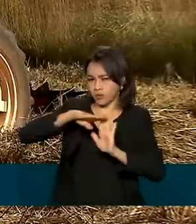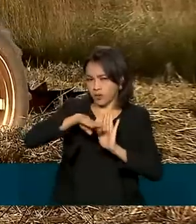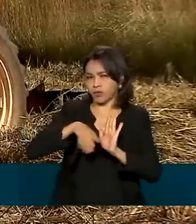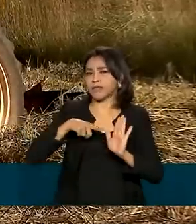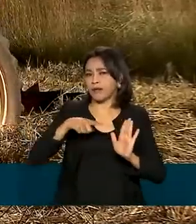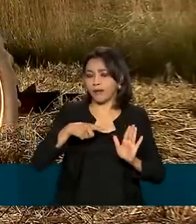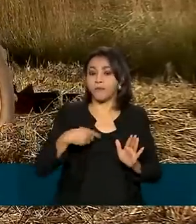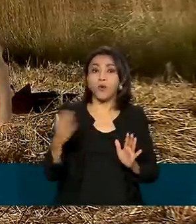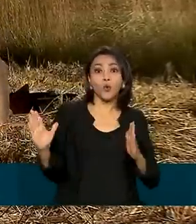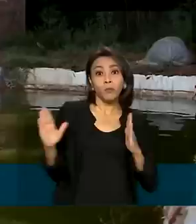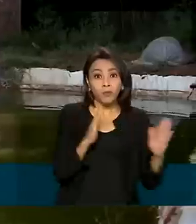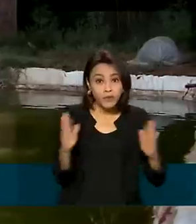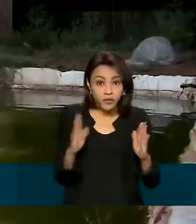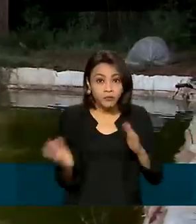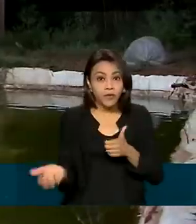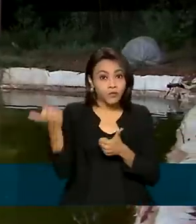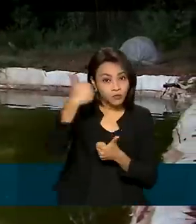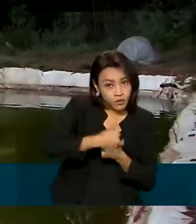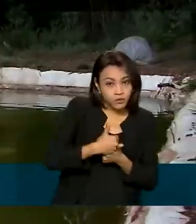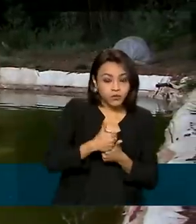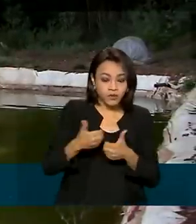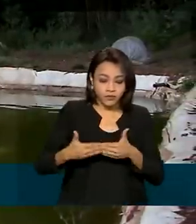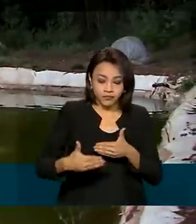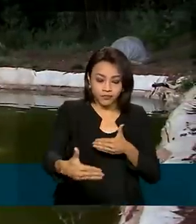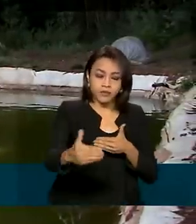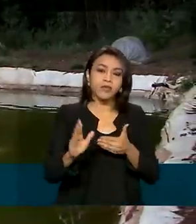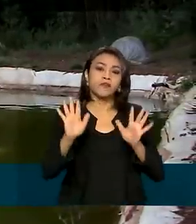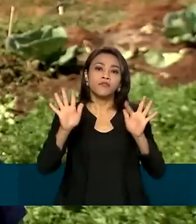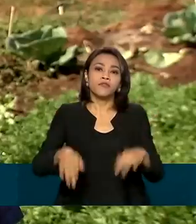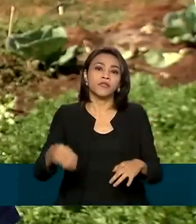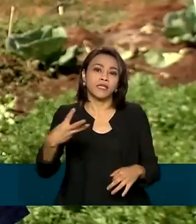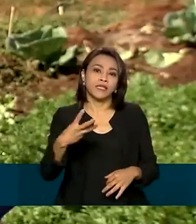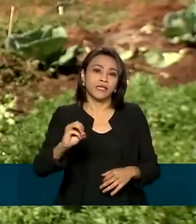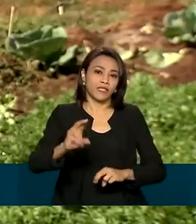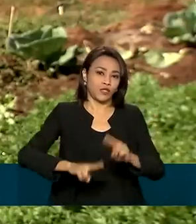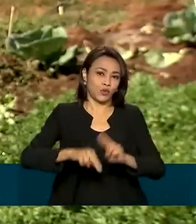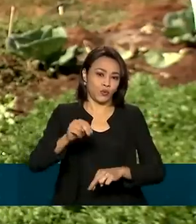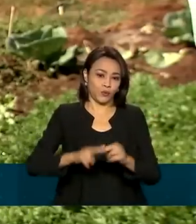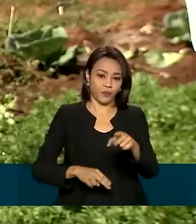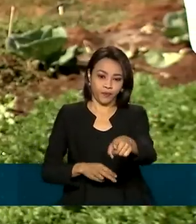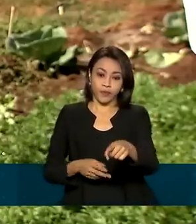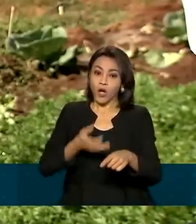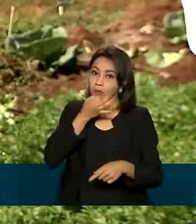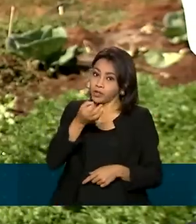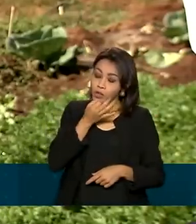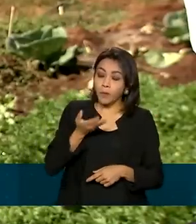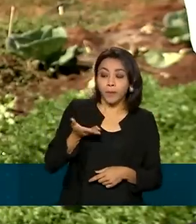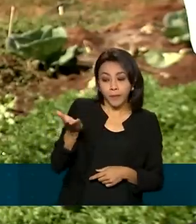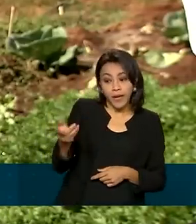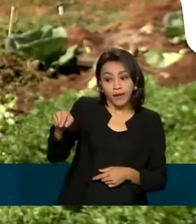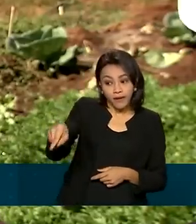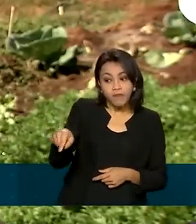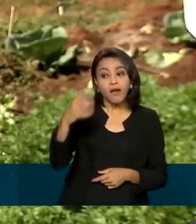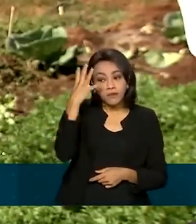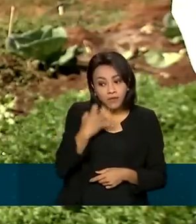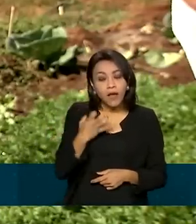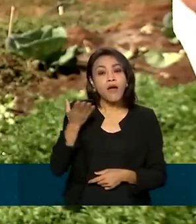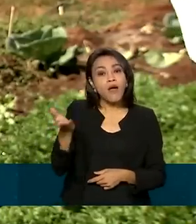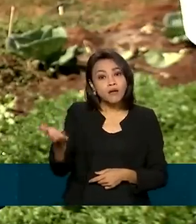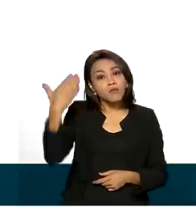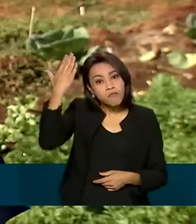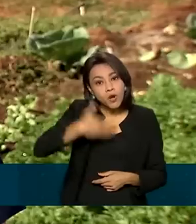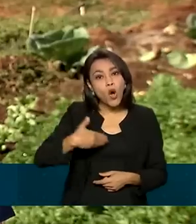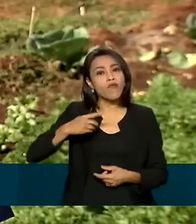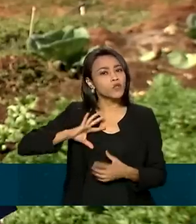prazo para fazer essa substituição termina em 30 de junho sugestão Nossa apareceu agricultores que levem isso muito a sério que